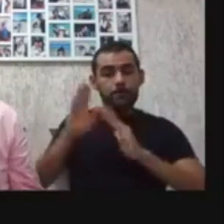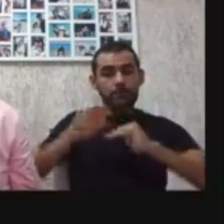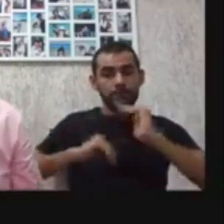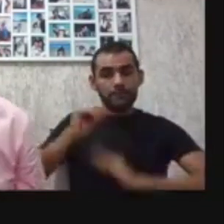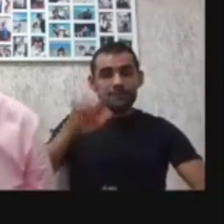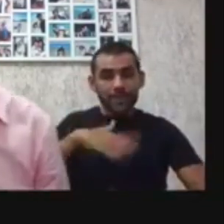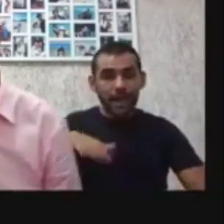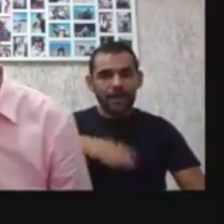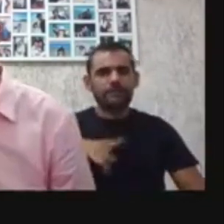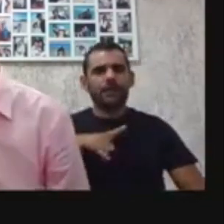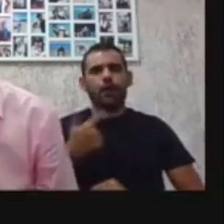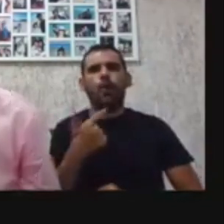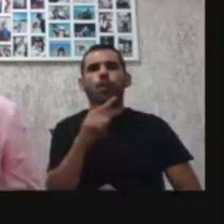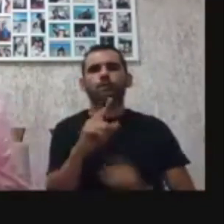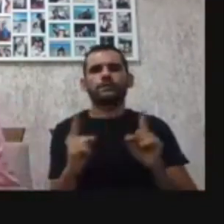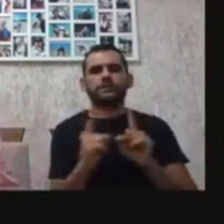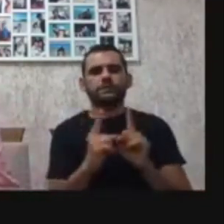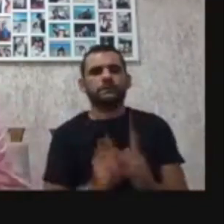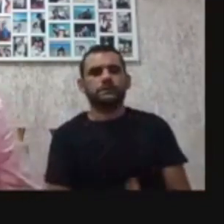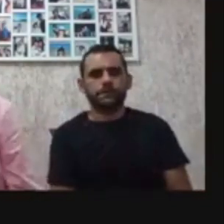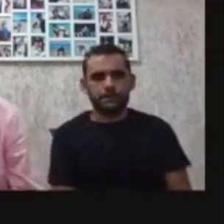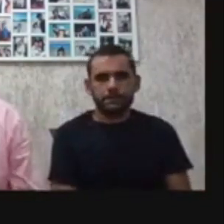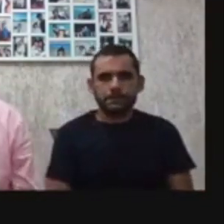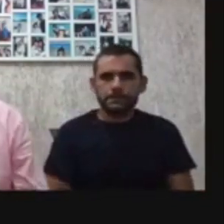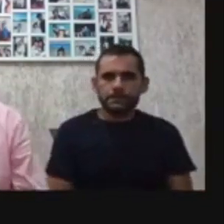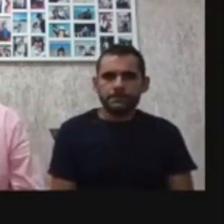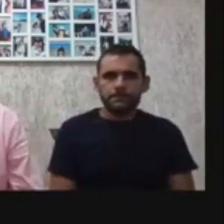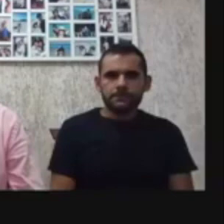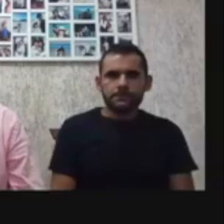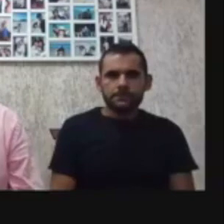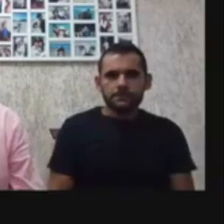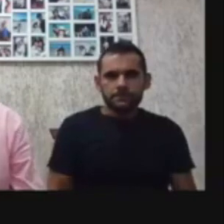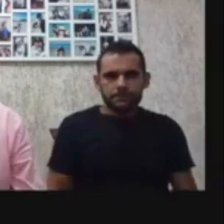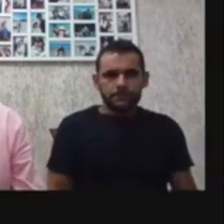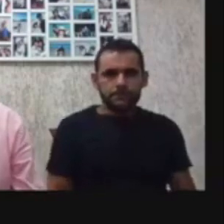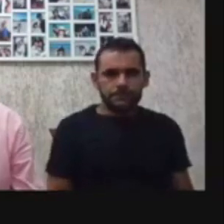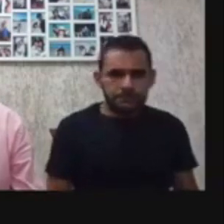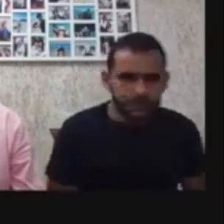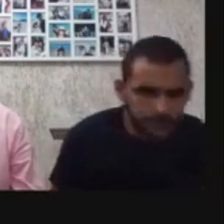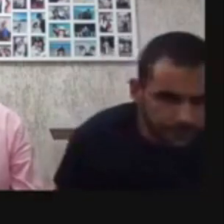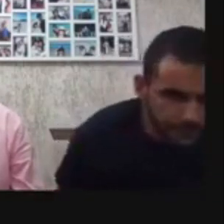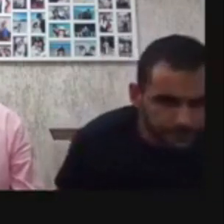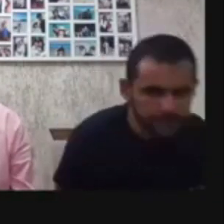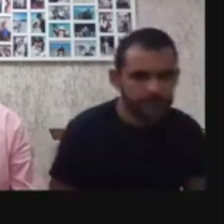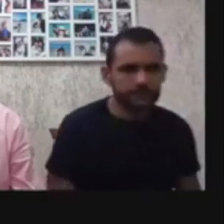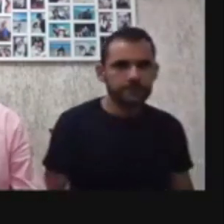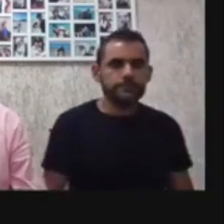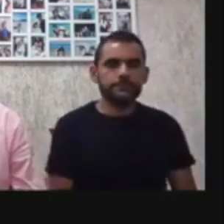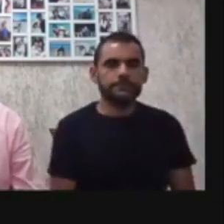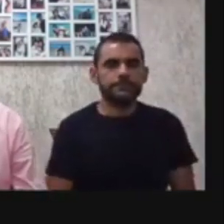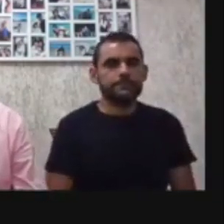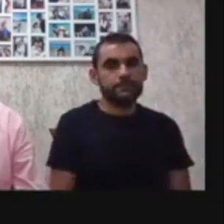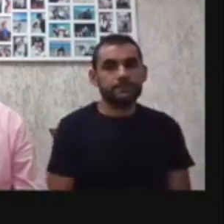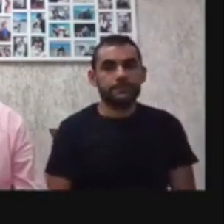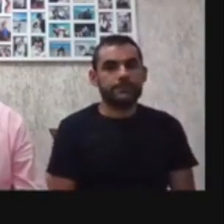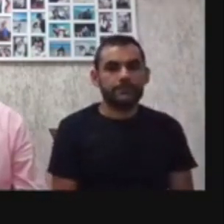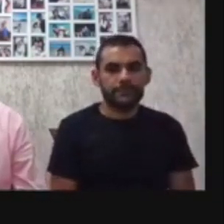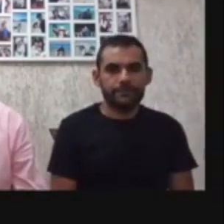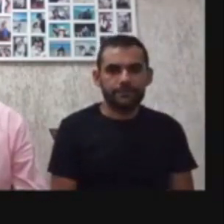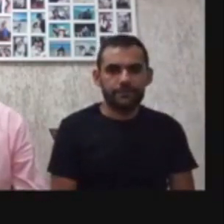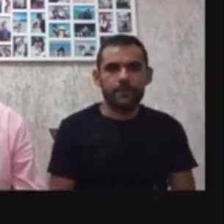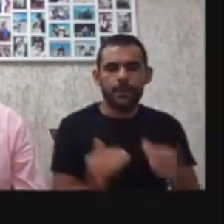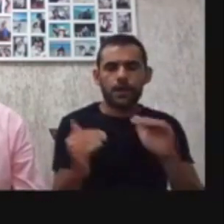terá outro atendimento. Exato. Feito, eu acho que concordo com o